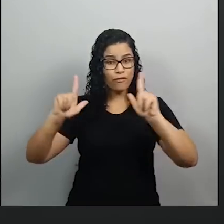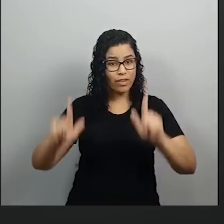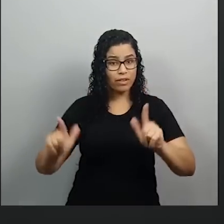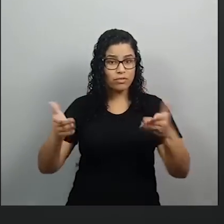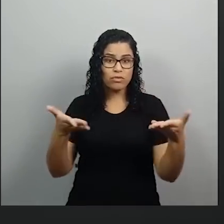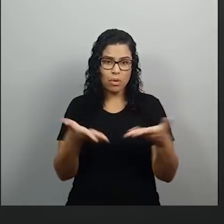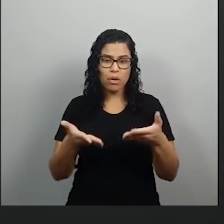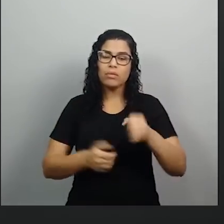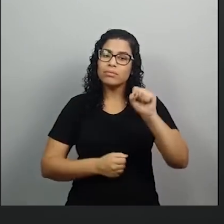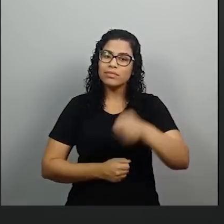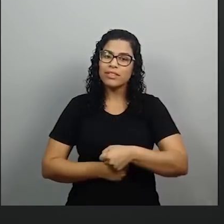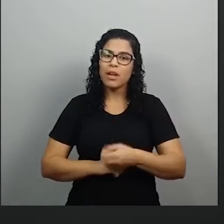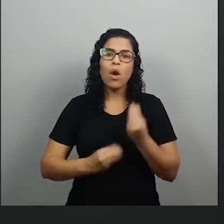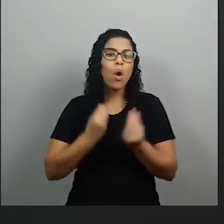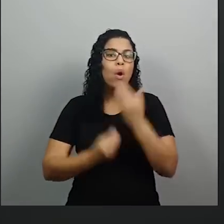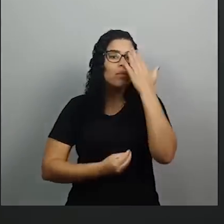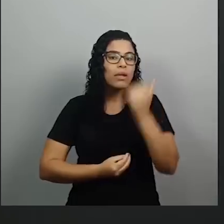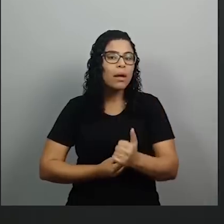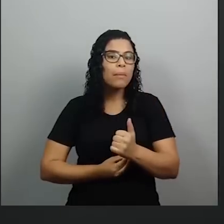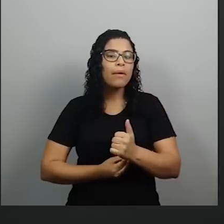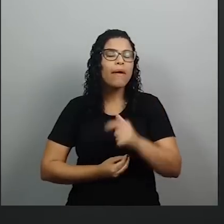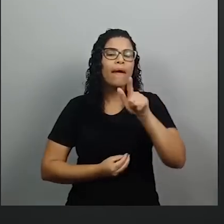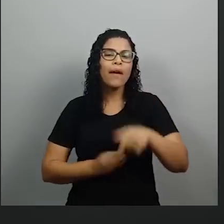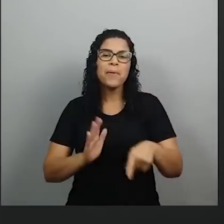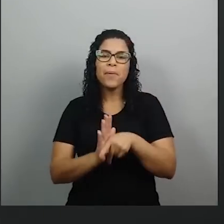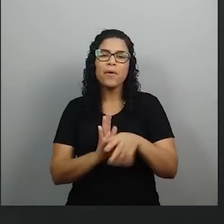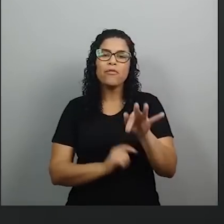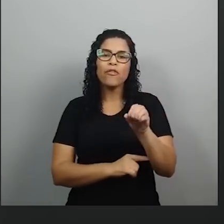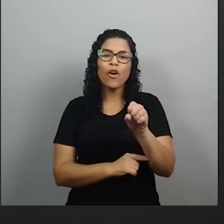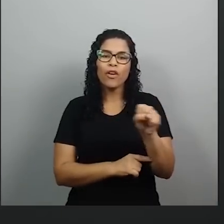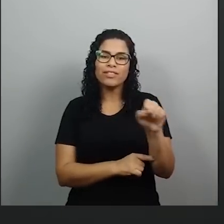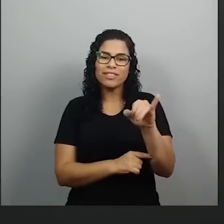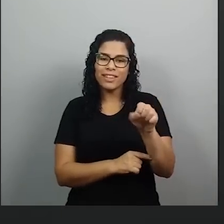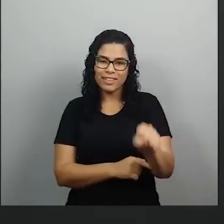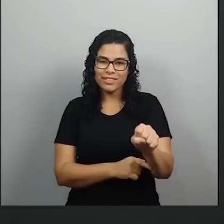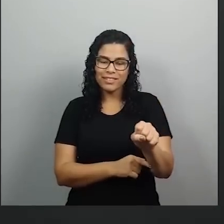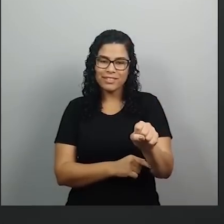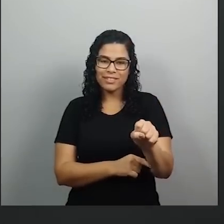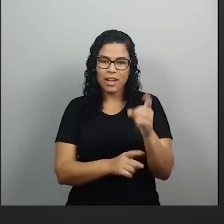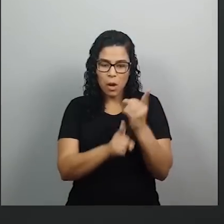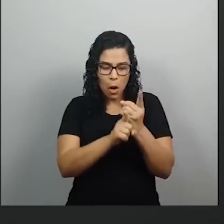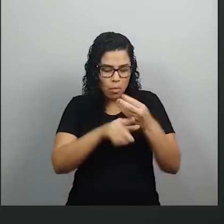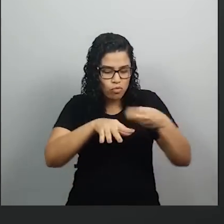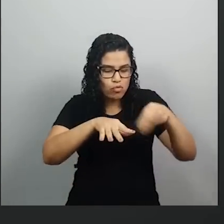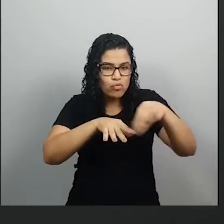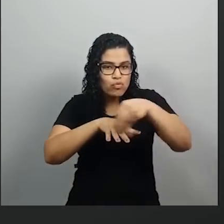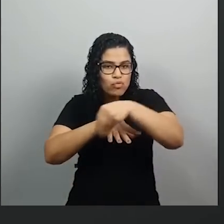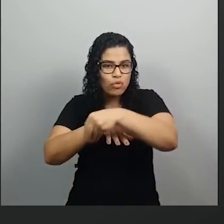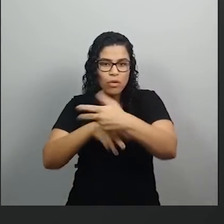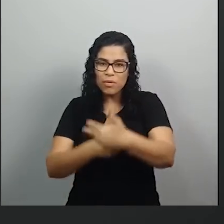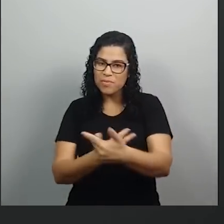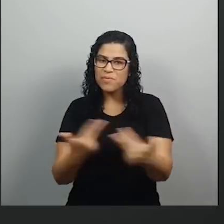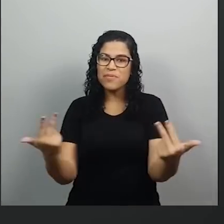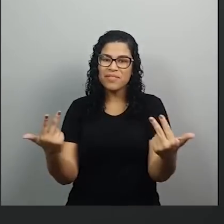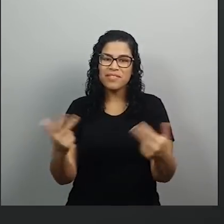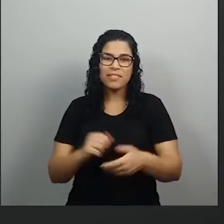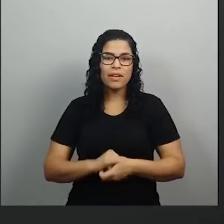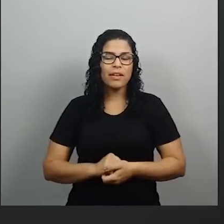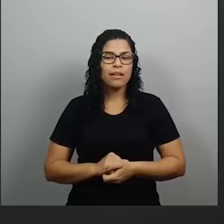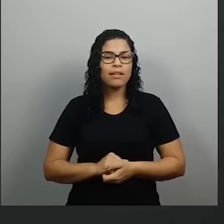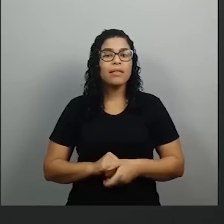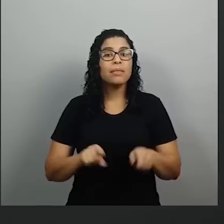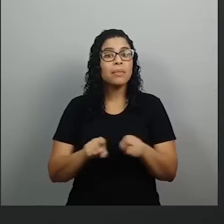sabe isso? Pelos fósseis. Então, estudar, entender o ambiente, entender a Terra, a idade